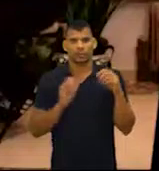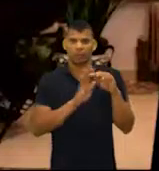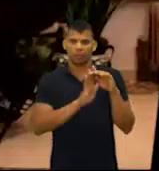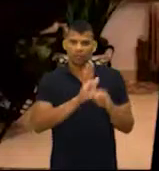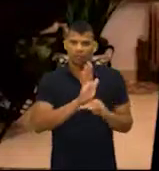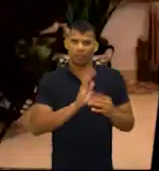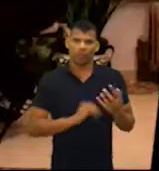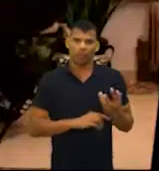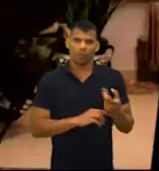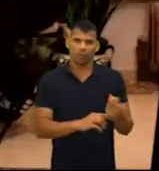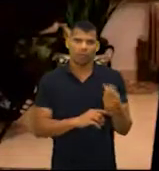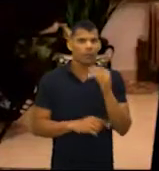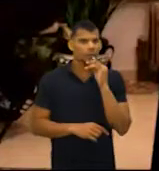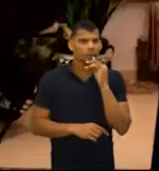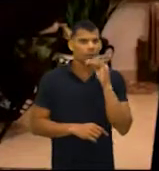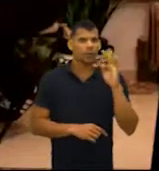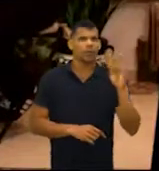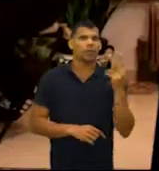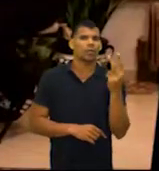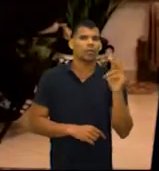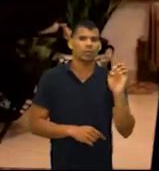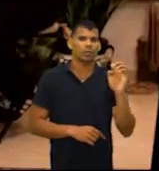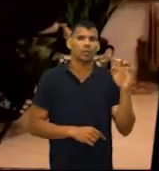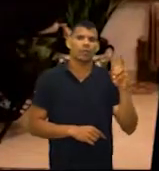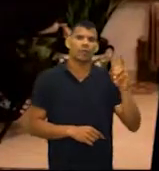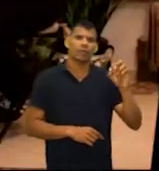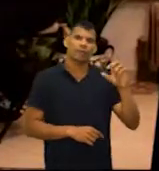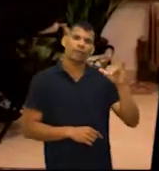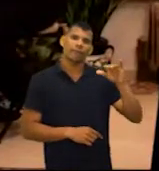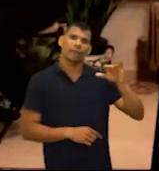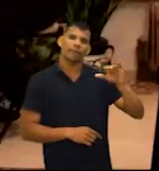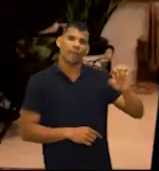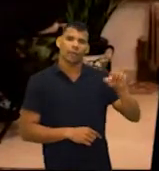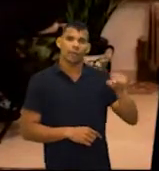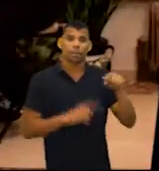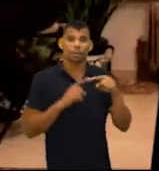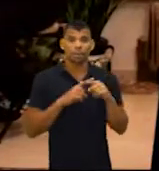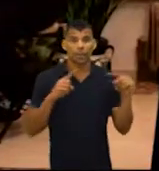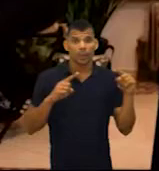nesses programas todos, que são maravilhosos, como The Voice, mas não teve mais uma